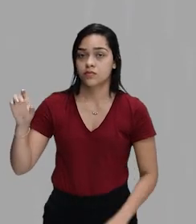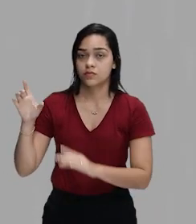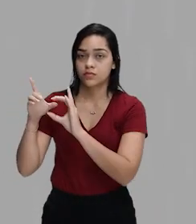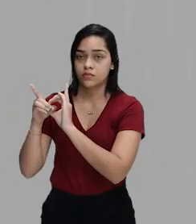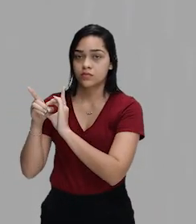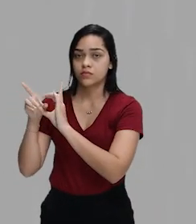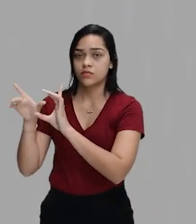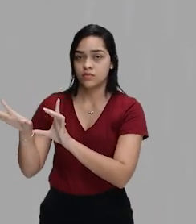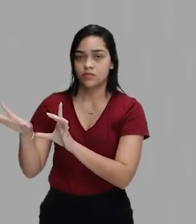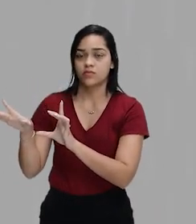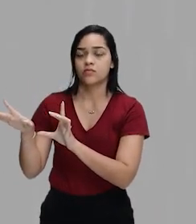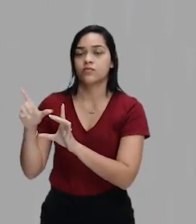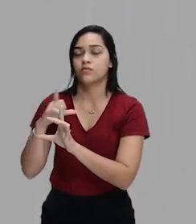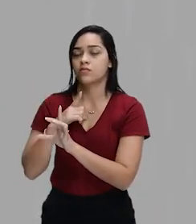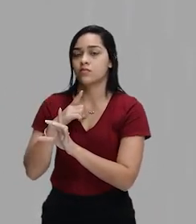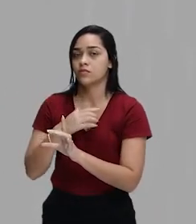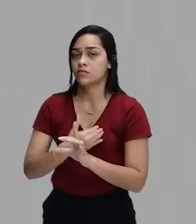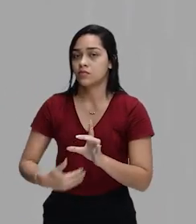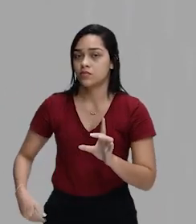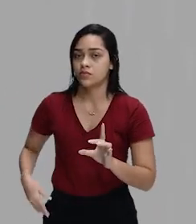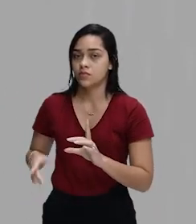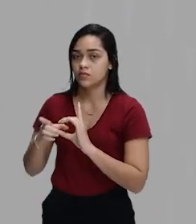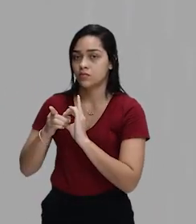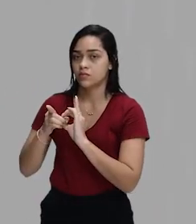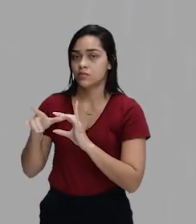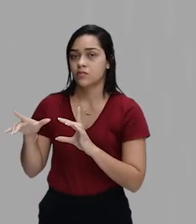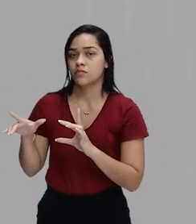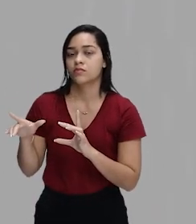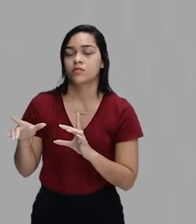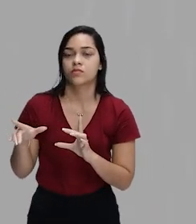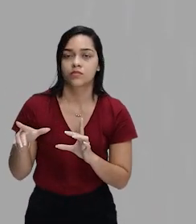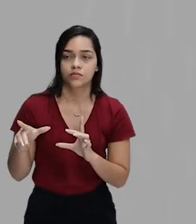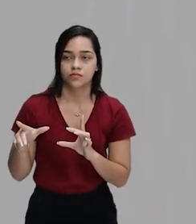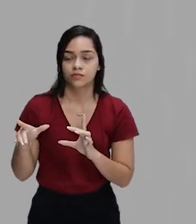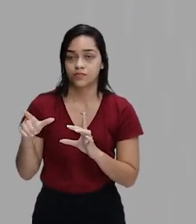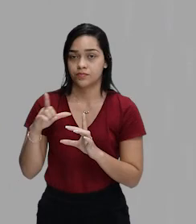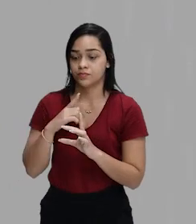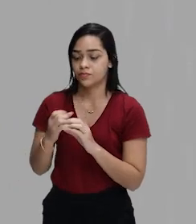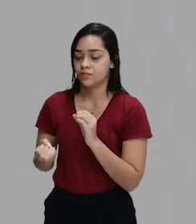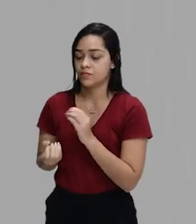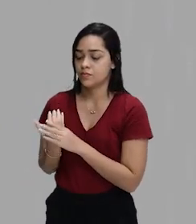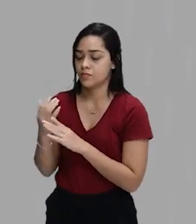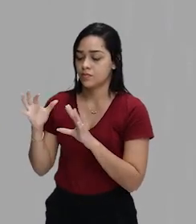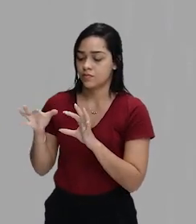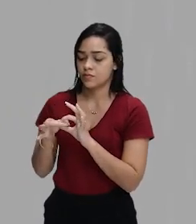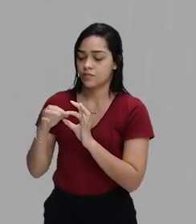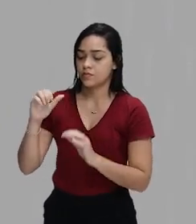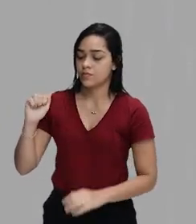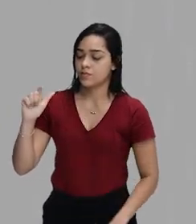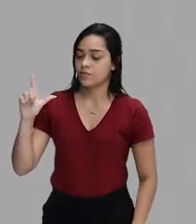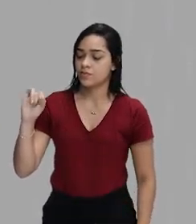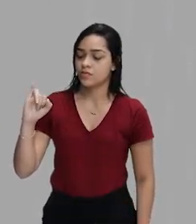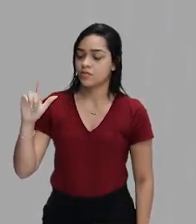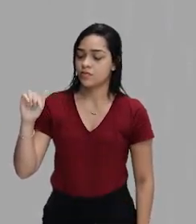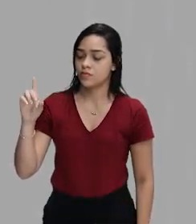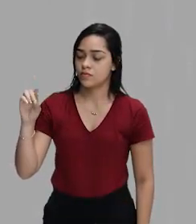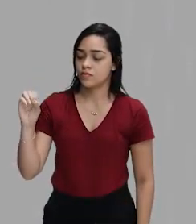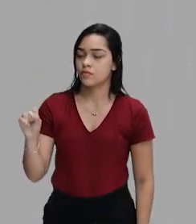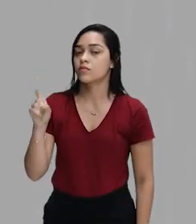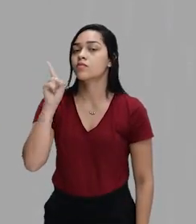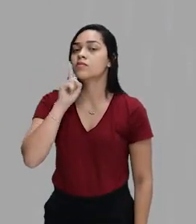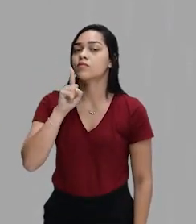democráticos. Os estados democráticos, que formaram a aliança dos aliados, os Estados